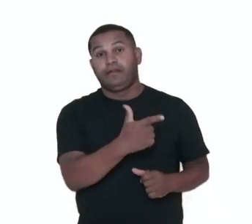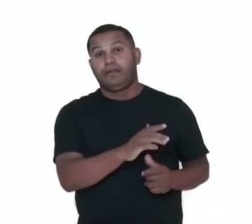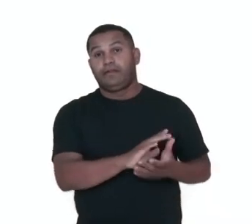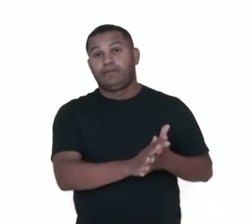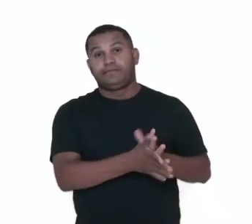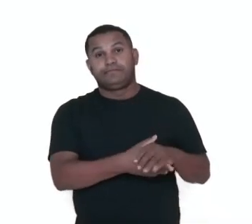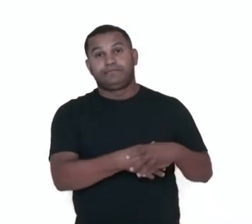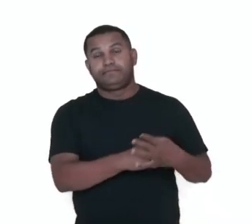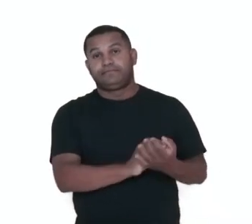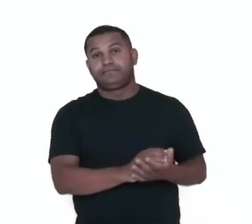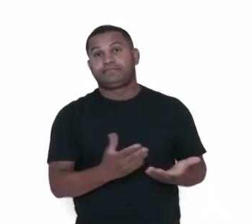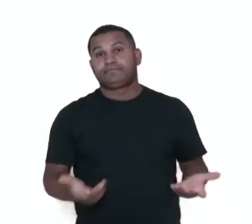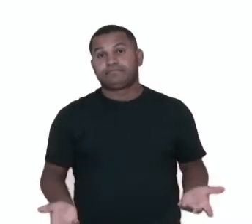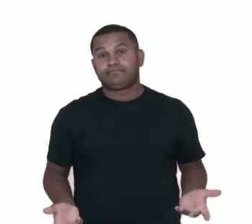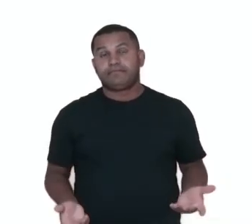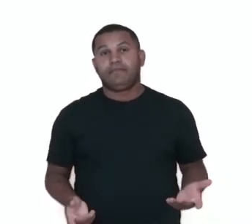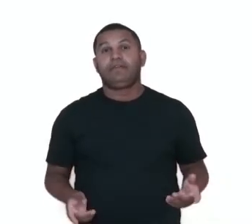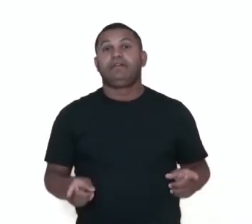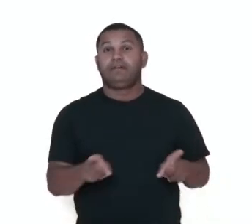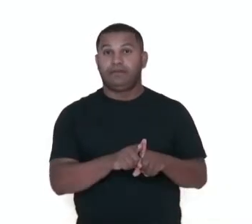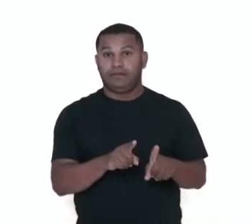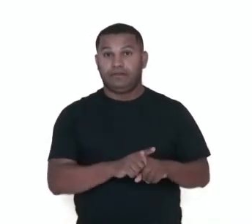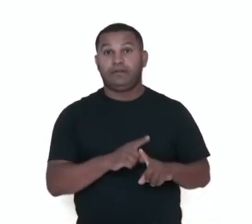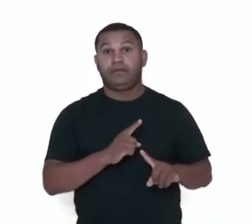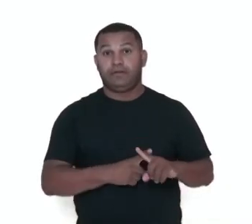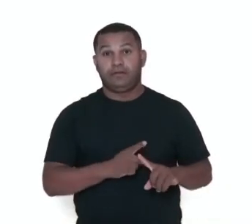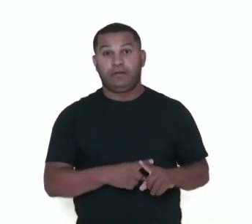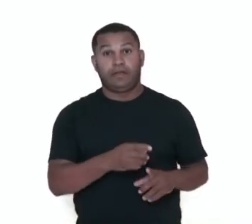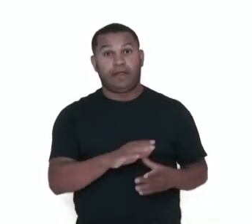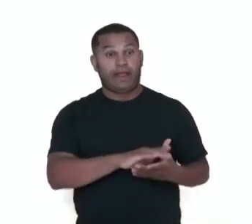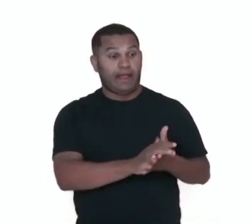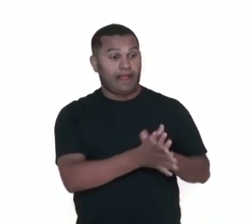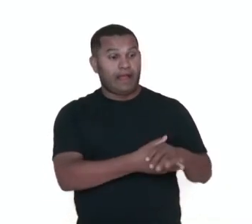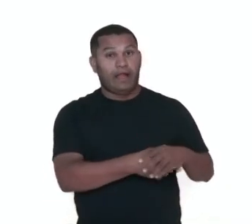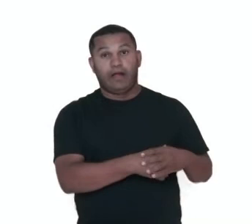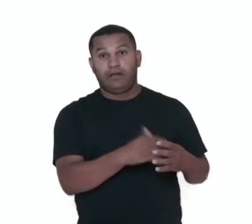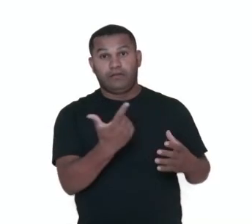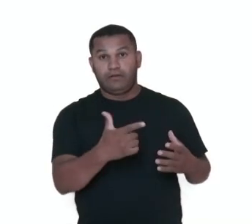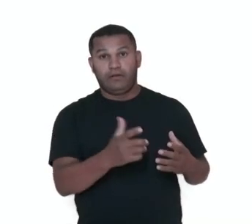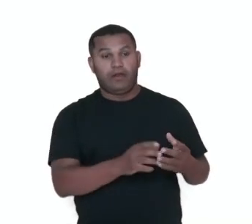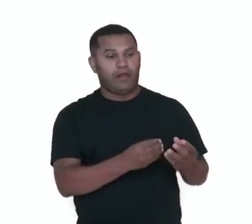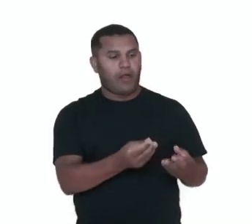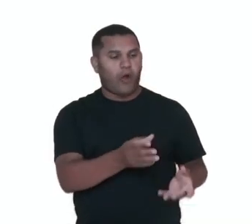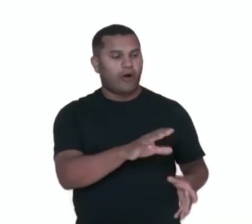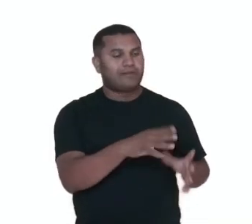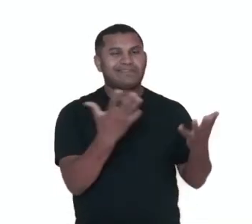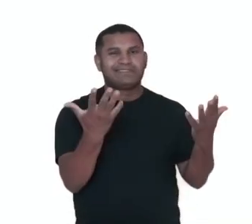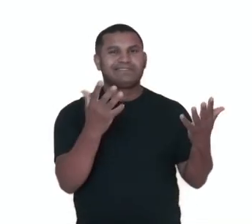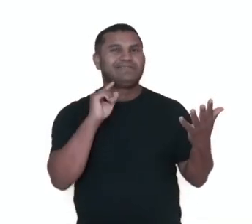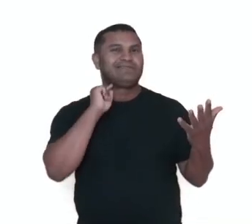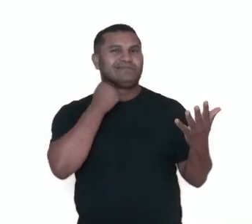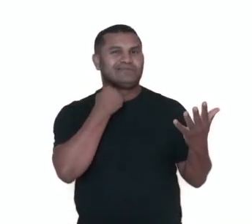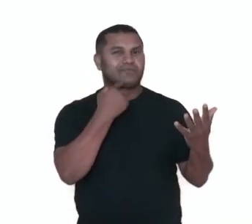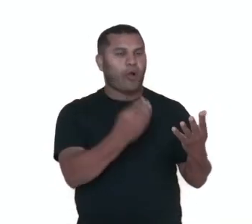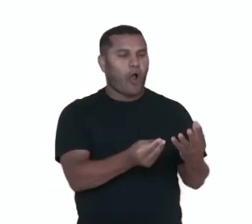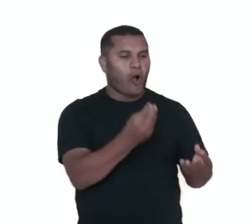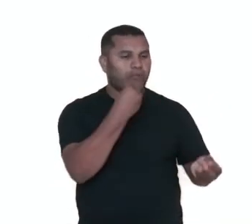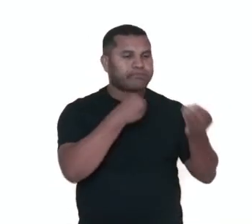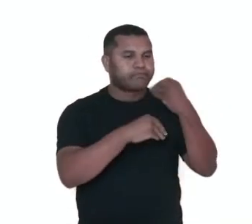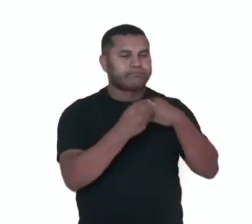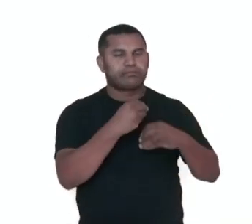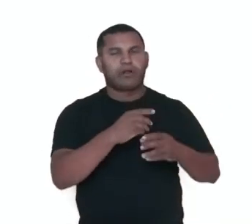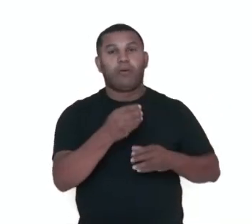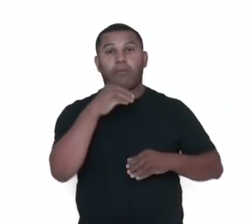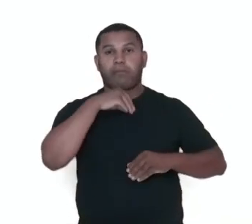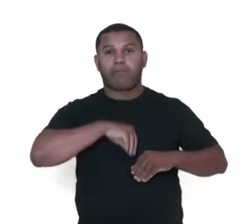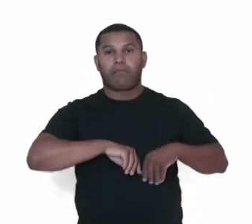das refeições, pois os alimentos regados com água contaminada de rios e córregos podem apresentar ovos de